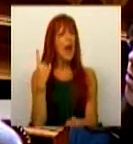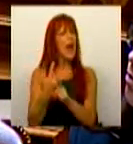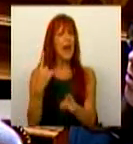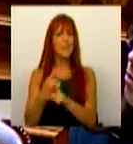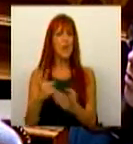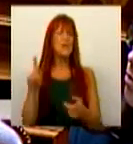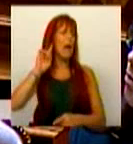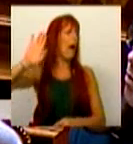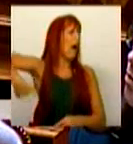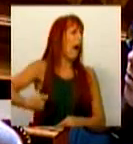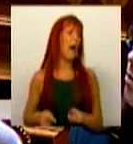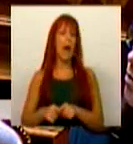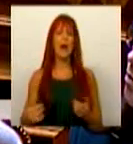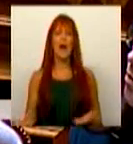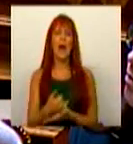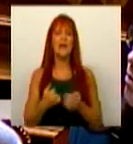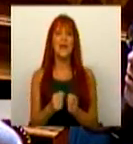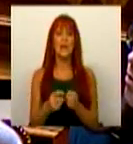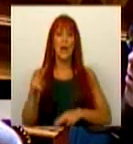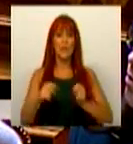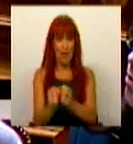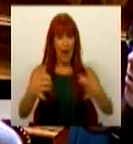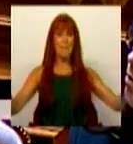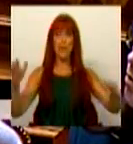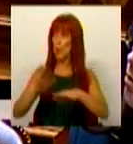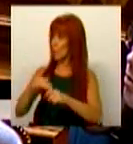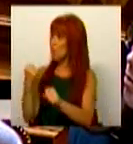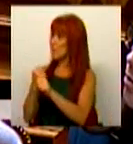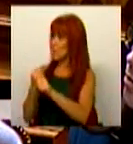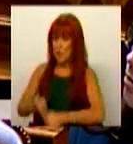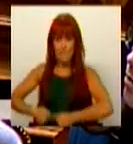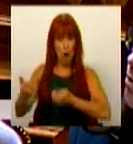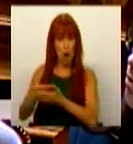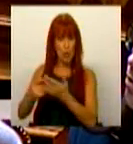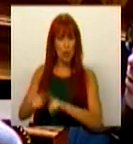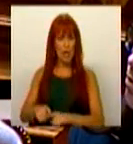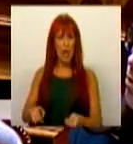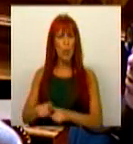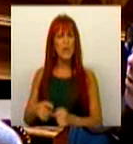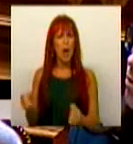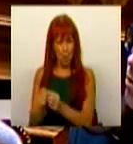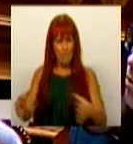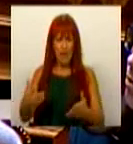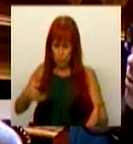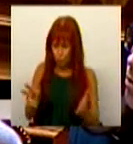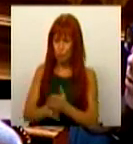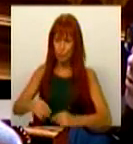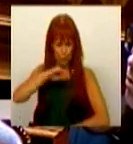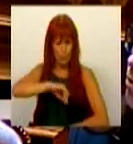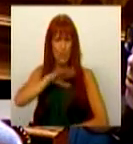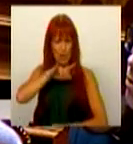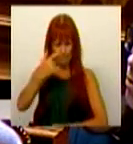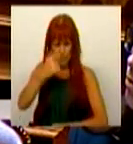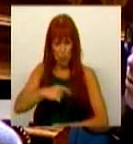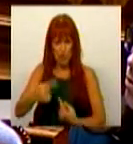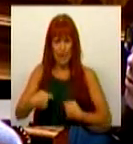que desvalorizam que o aumento da receita fiscal advém do melhor funcionamento da economia e advém do efetivo aumento real do rendimento das pessoas